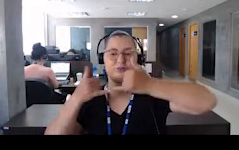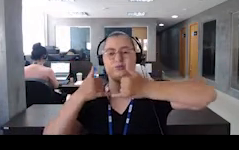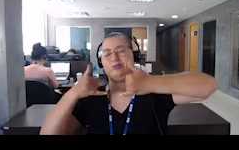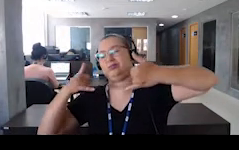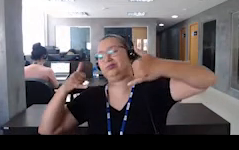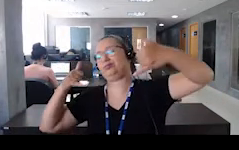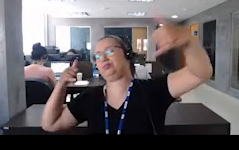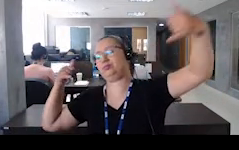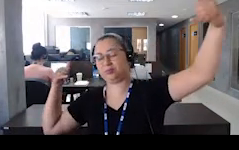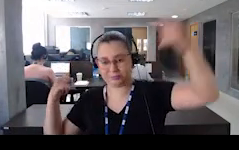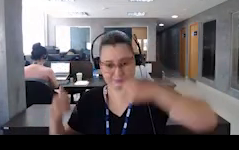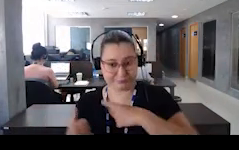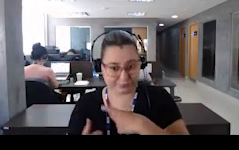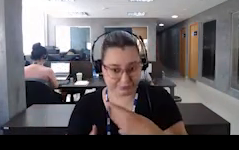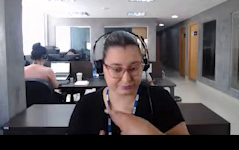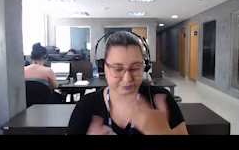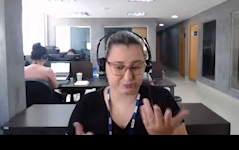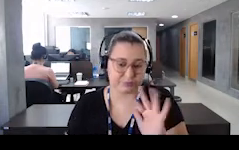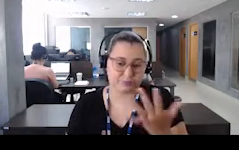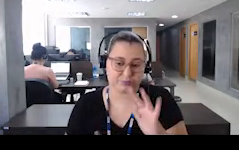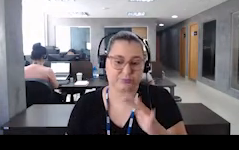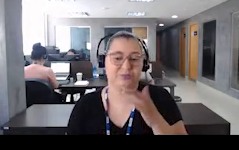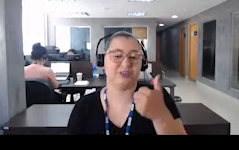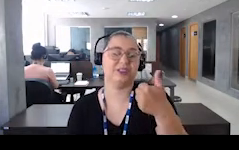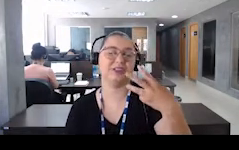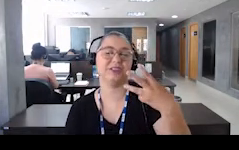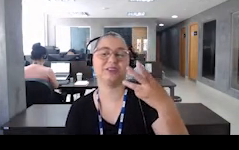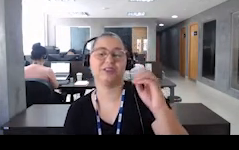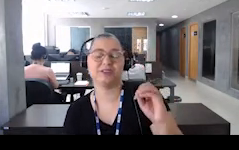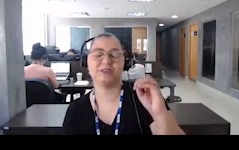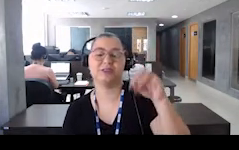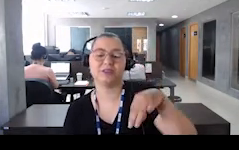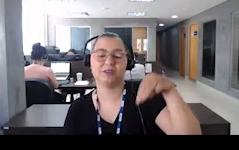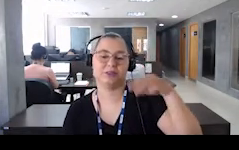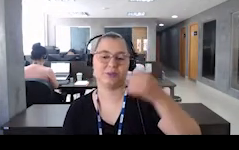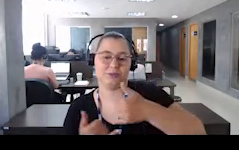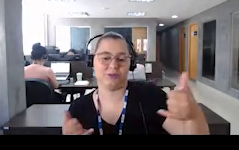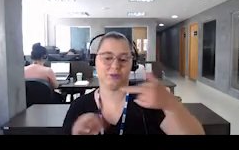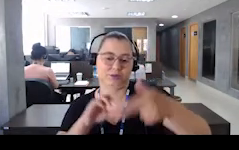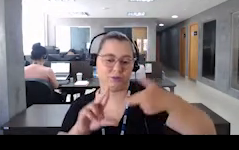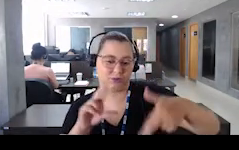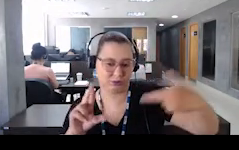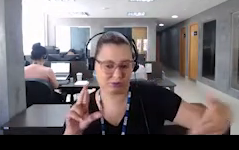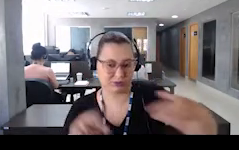Então tá aqui, ó. Cabo de cobre, 6 milímetros, 130 metros. Quanto é que foi a resistência